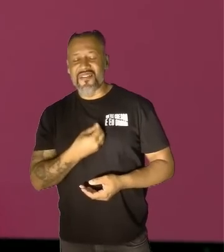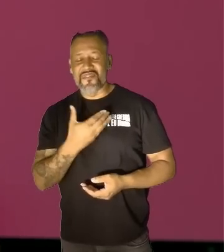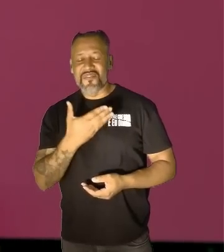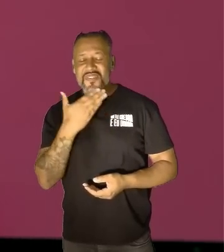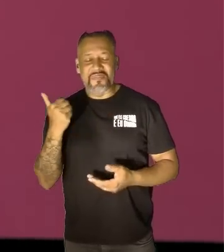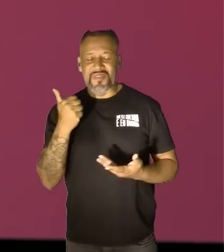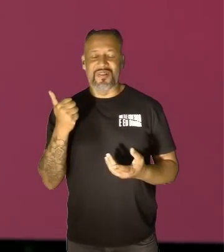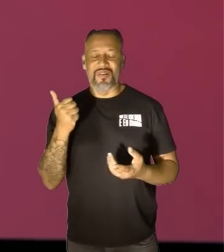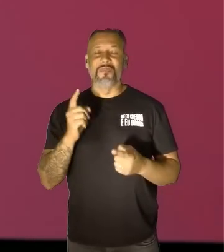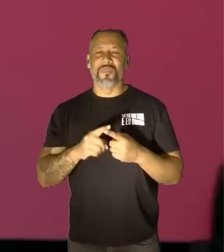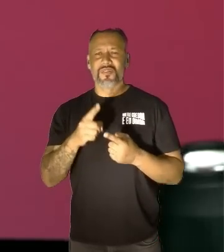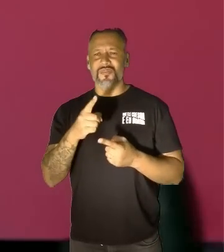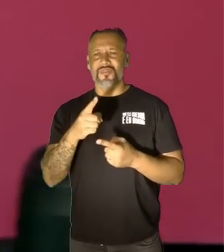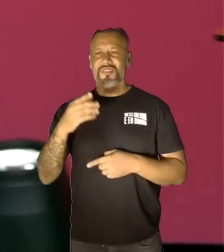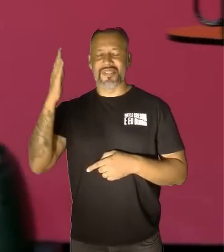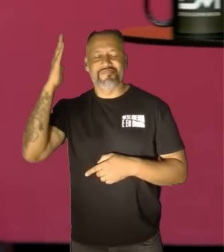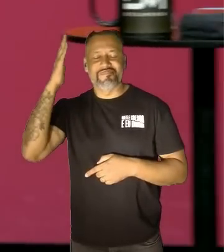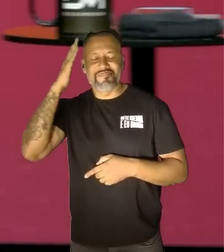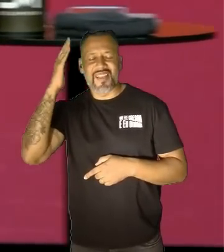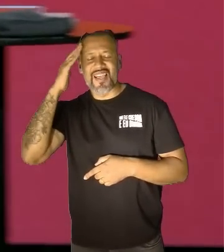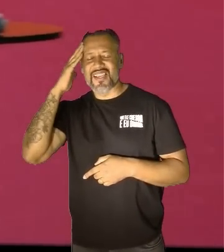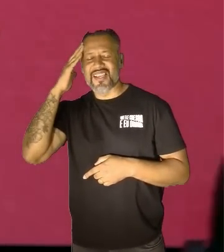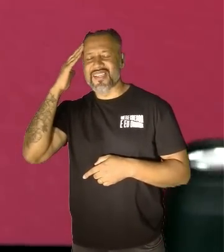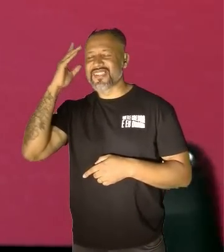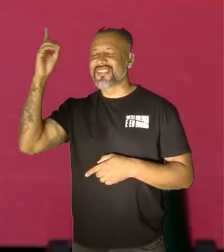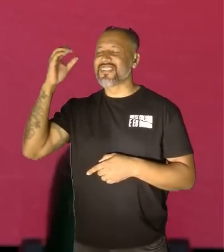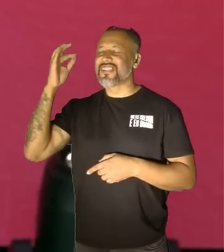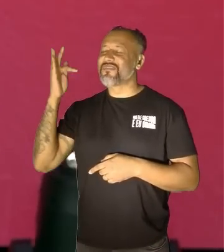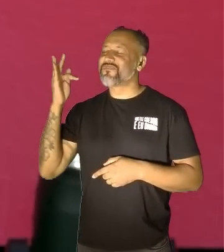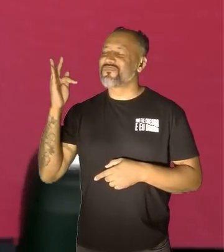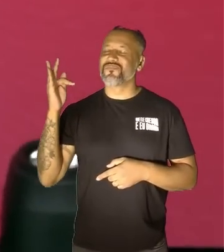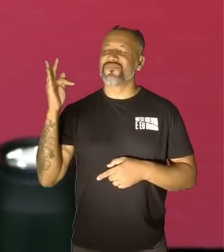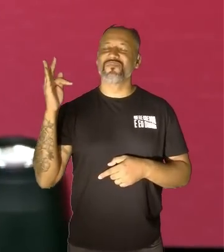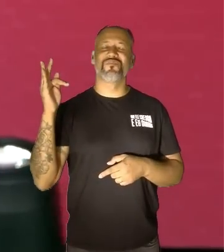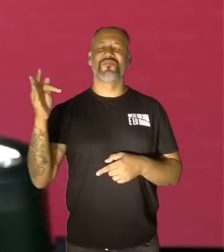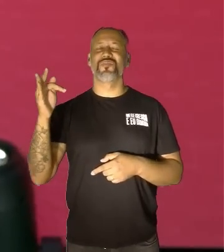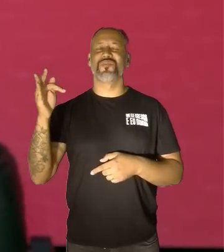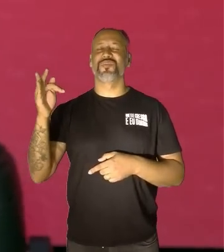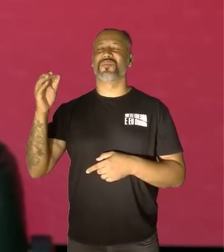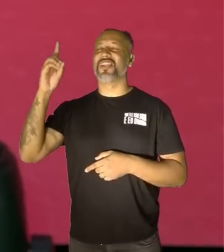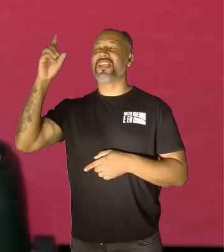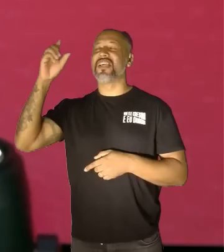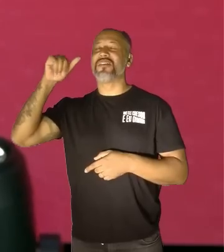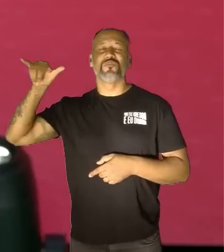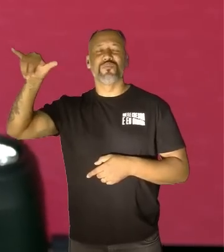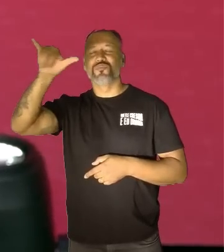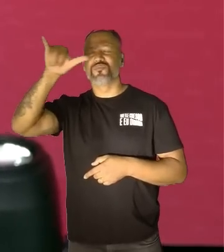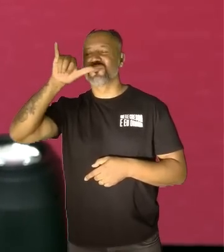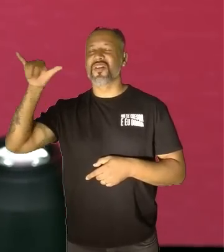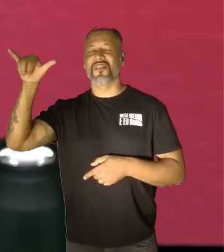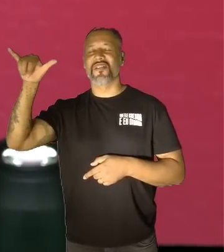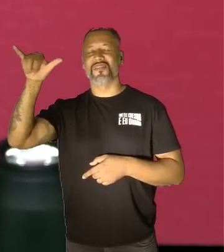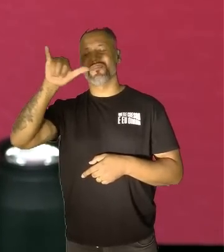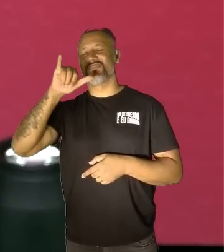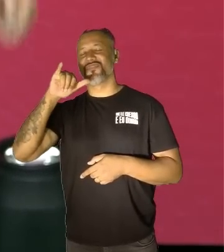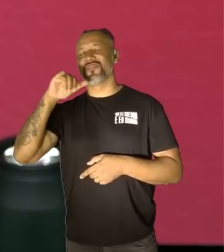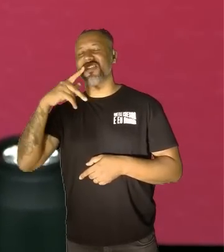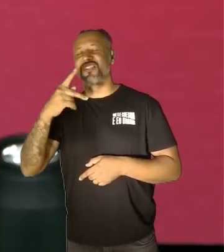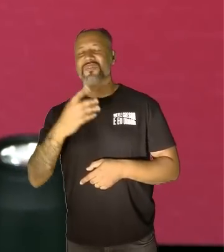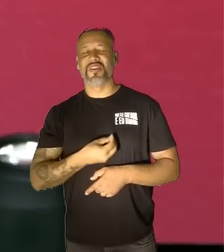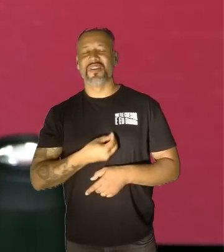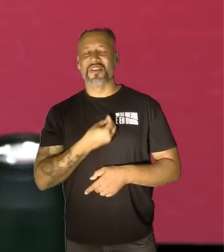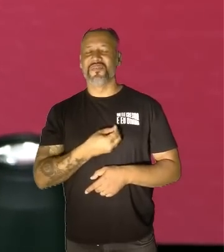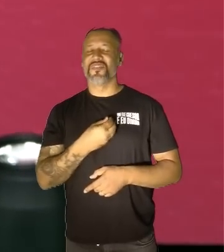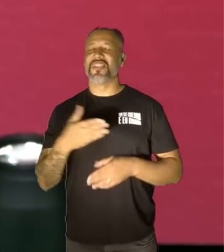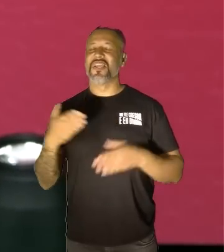para vencer, vestido para o futuro. Levanta a mão para cá, que a unção de Samuel vá sobre a sua vida hoje, que a unção de